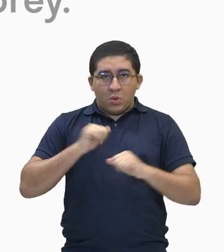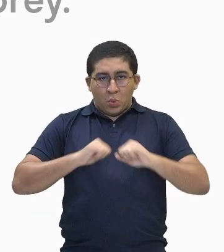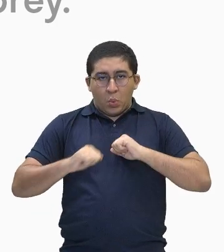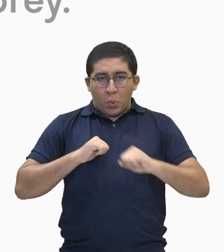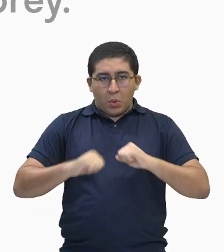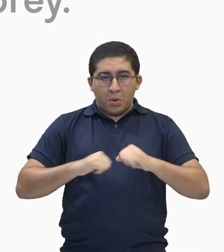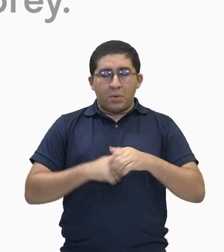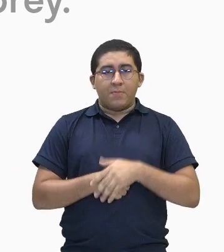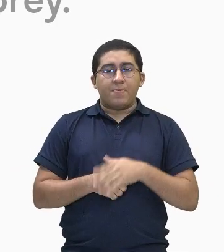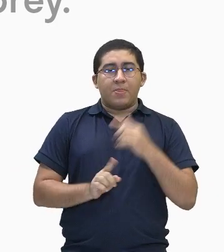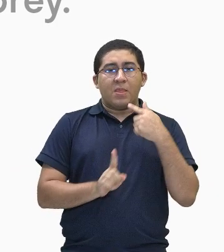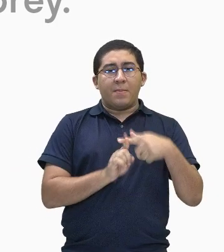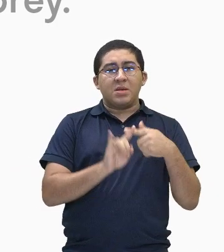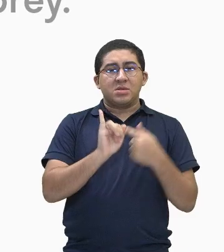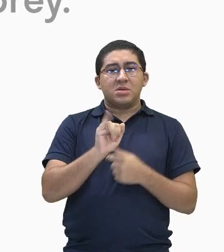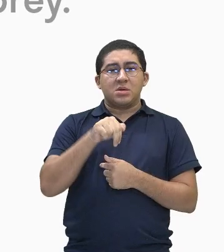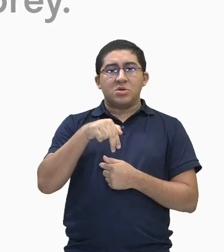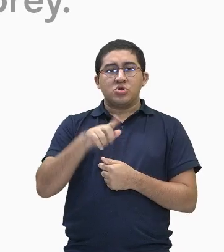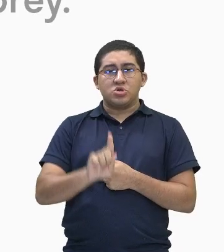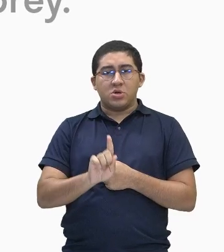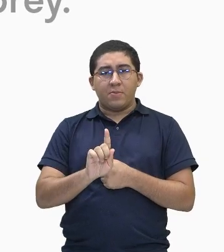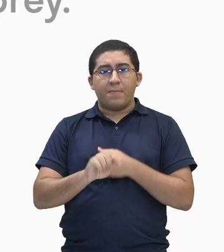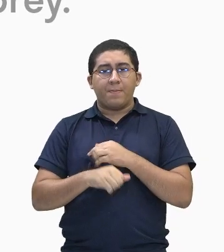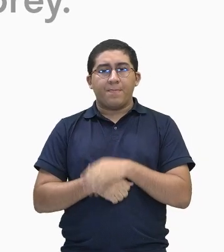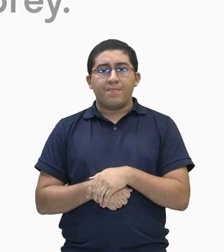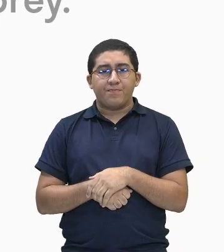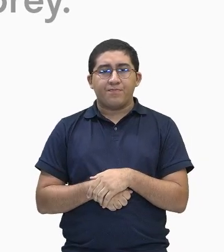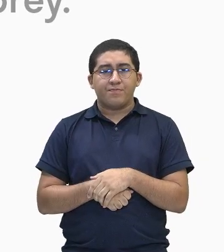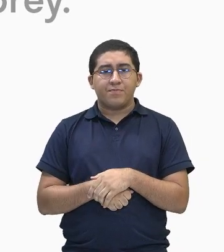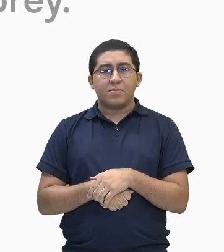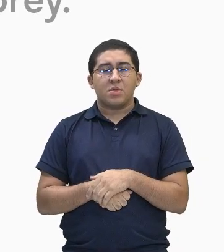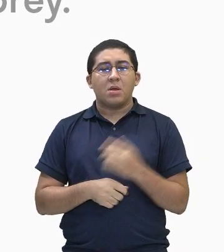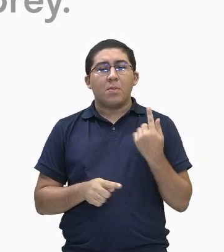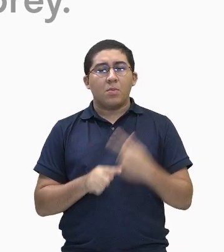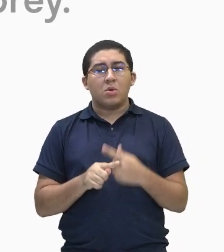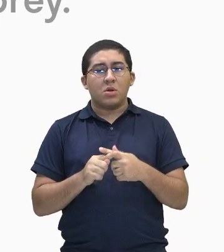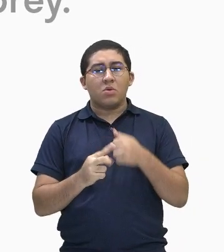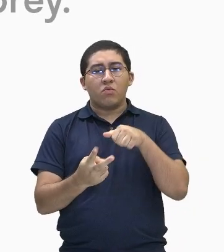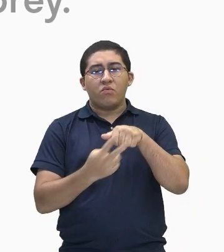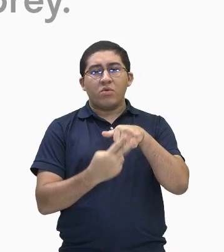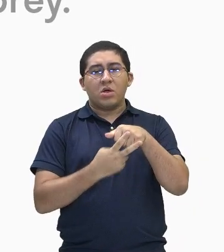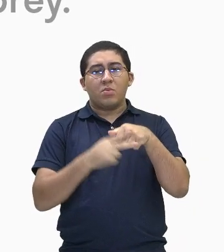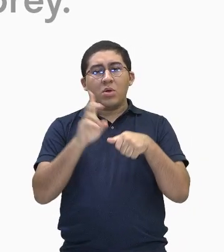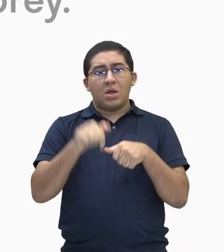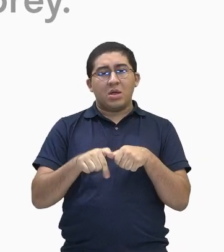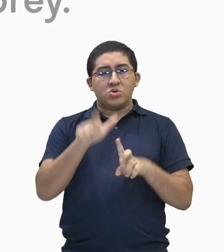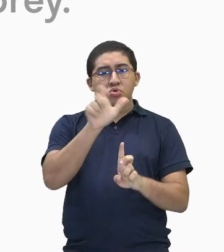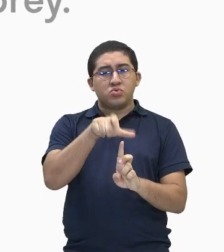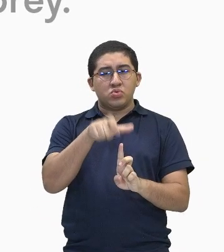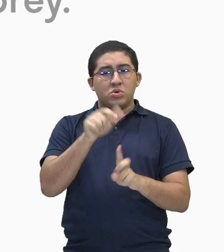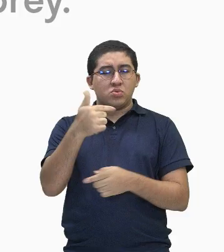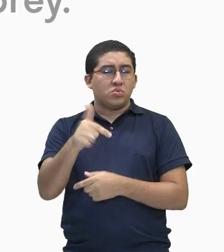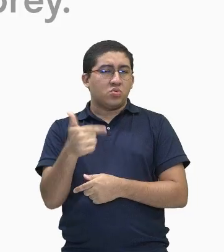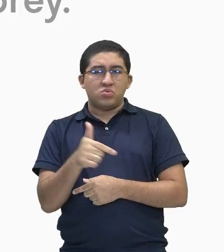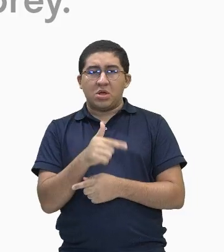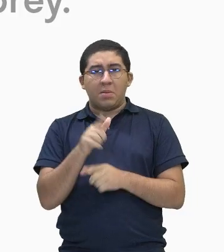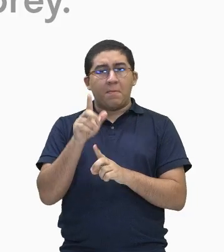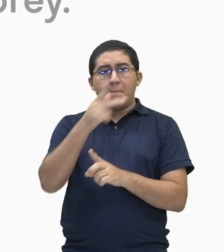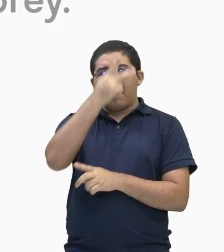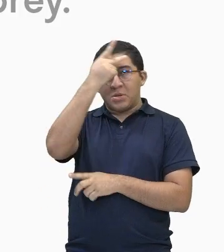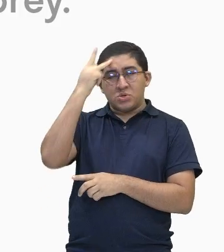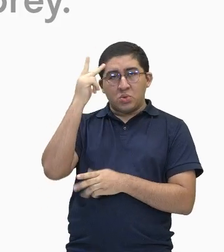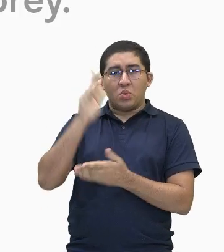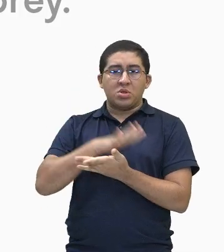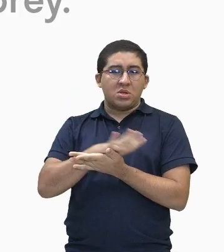o ing. Por quê? Porque aqui o verbo está funcionando como sujeito. Não tem he, não tem she, não